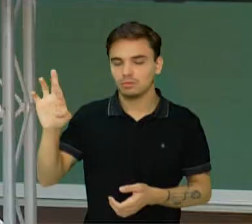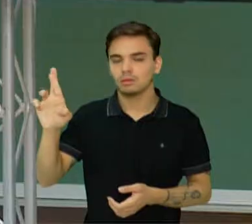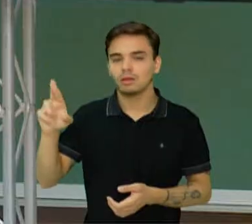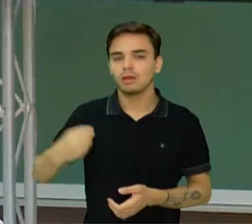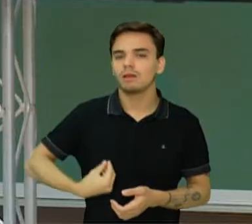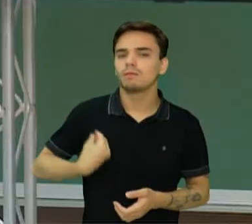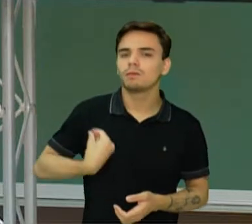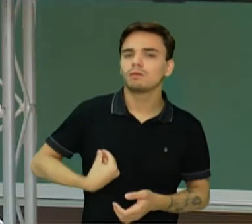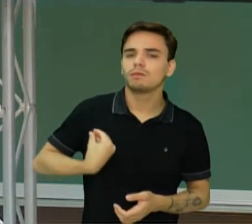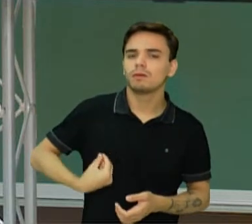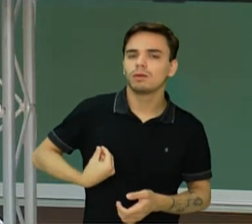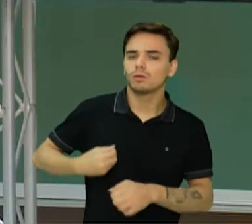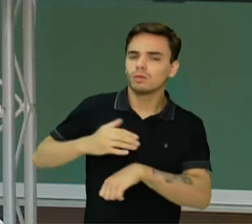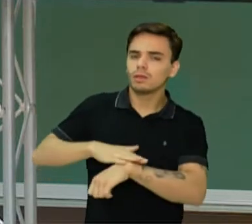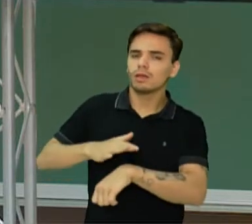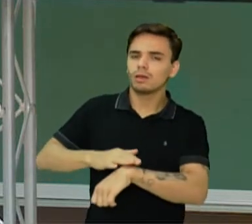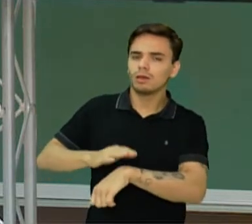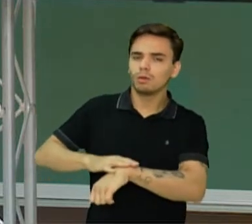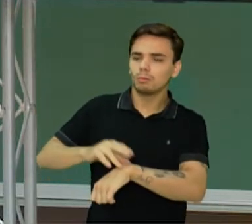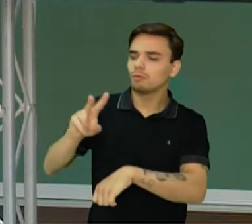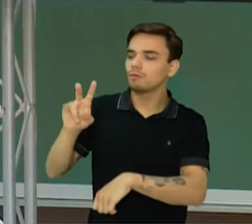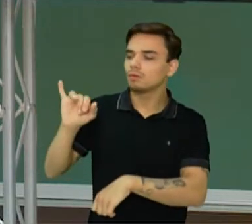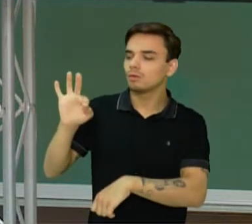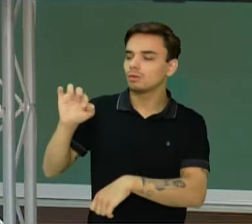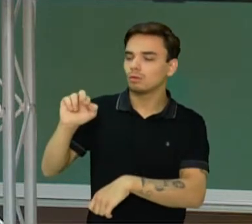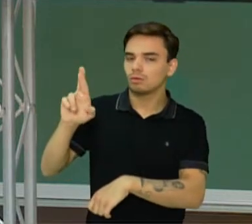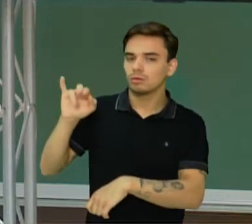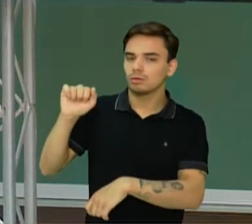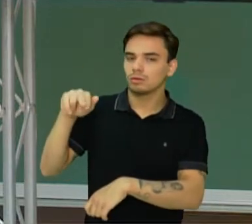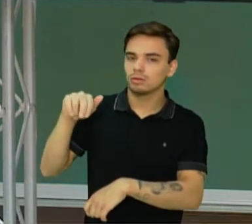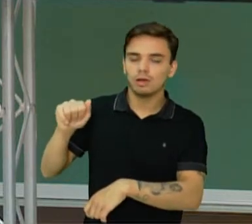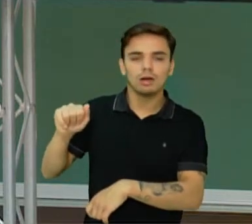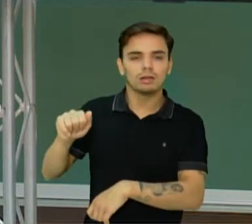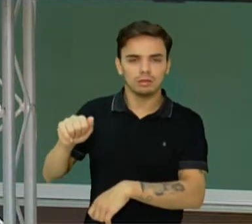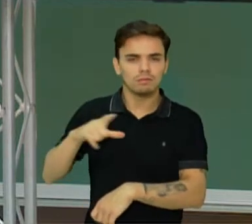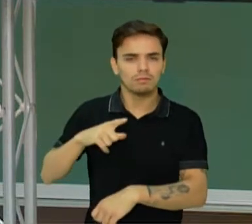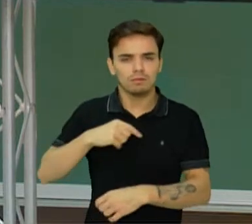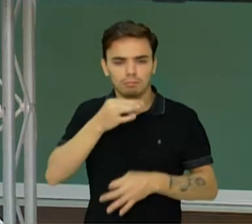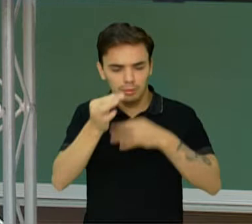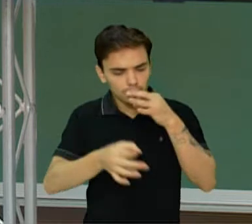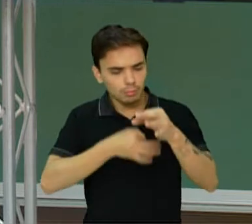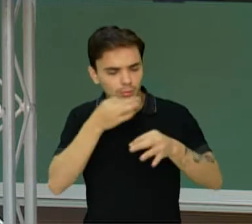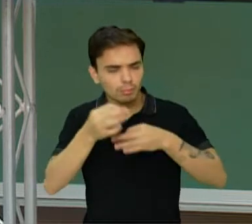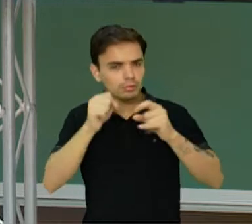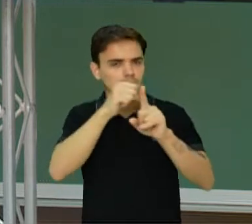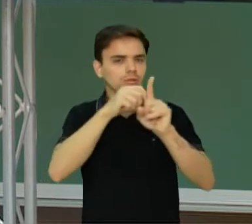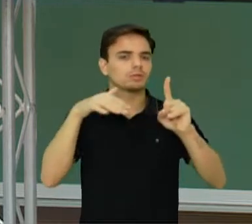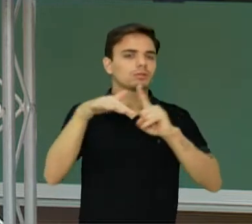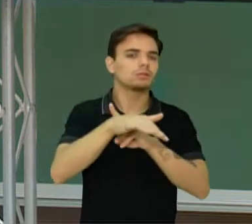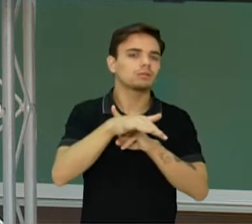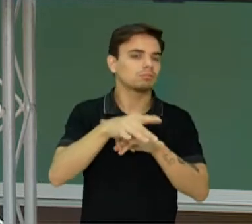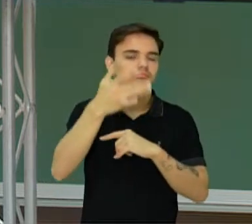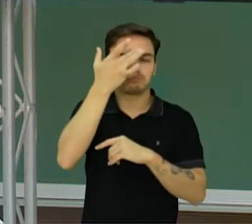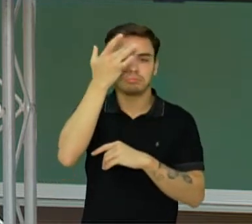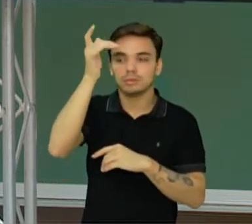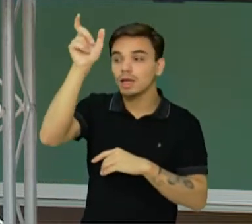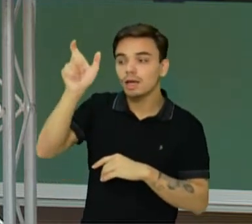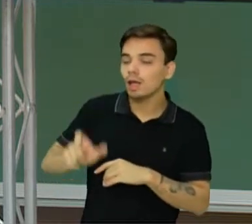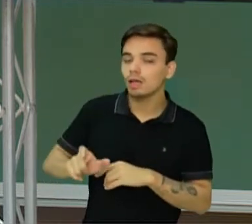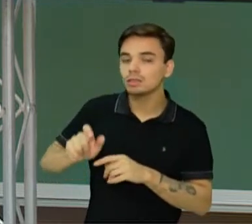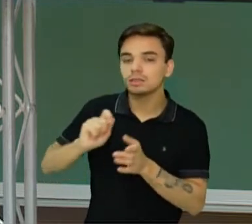vitoriana, fez livros com muitas críticas sociais. Quem que escreveu livros com críticas sociais? A